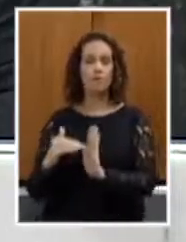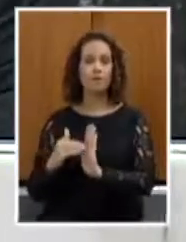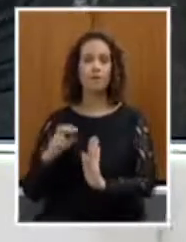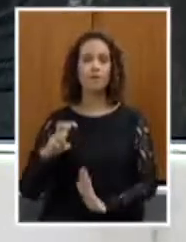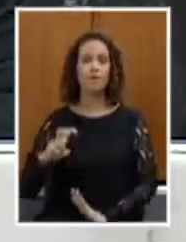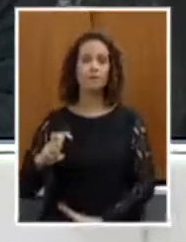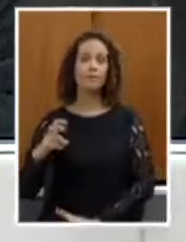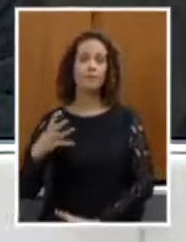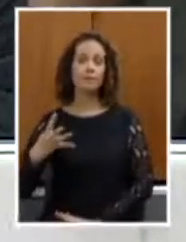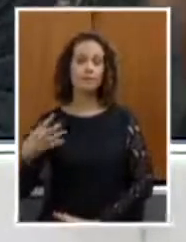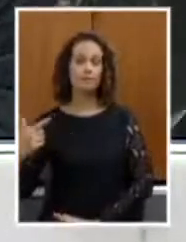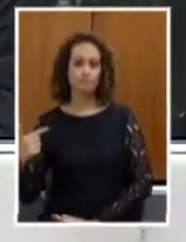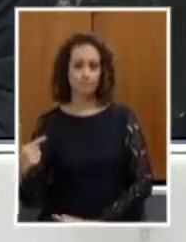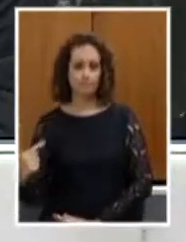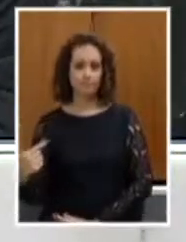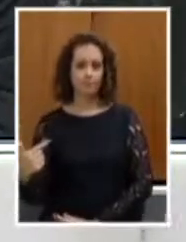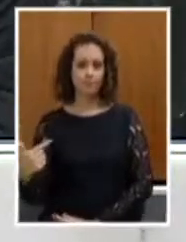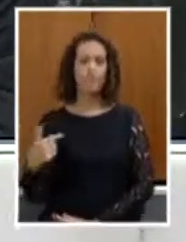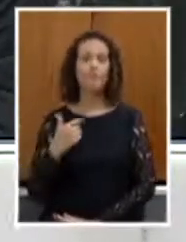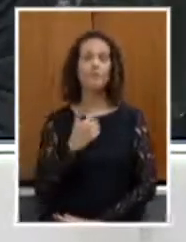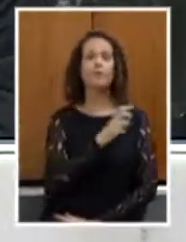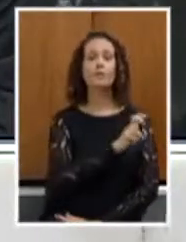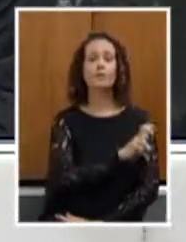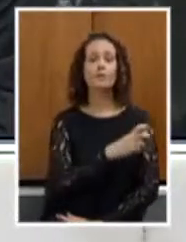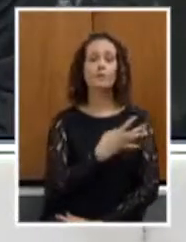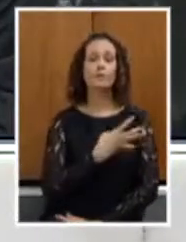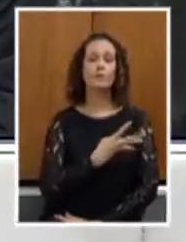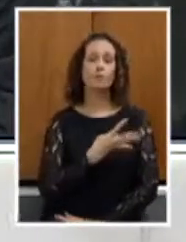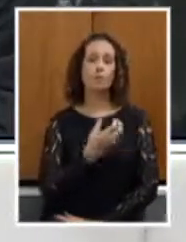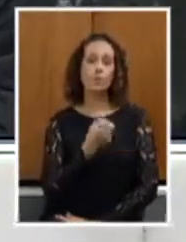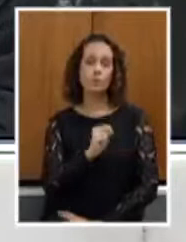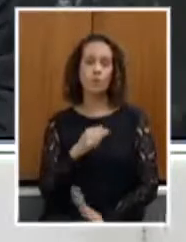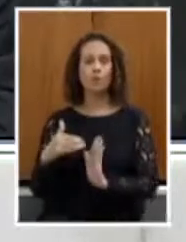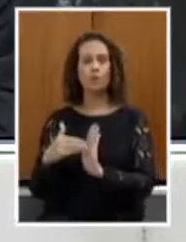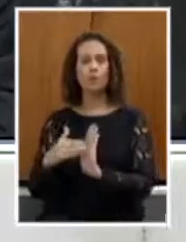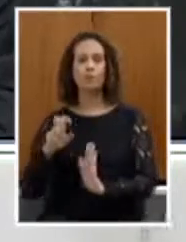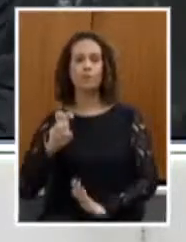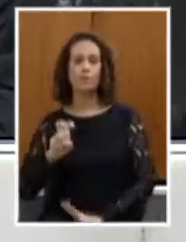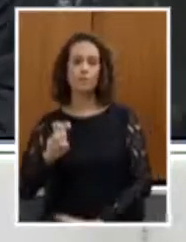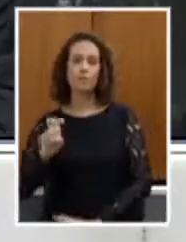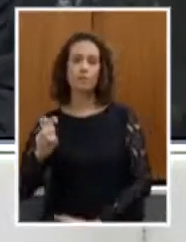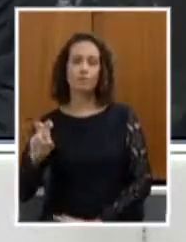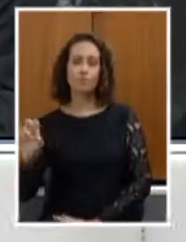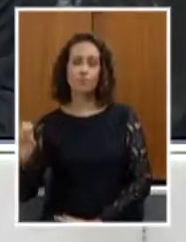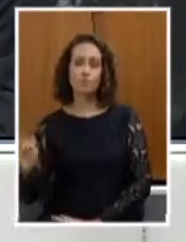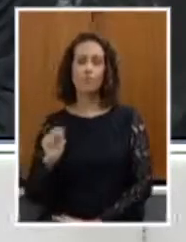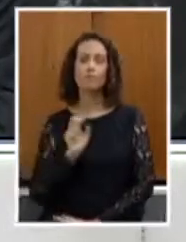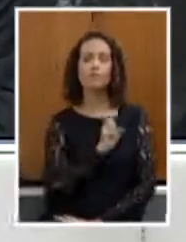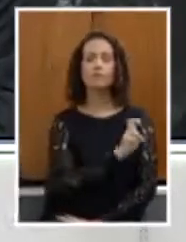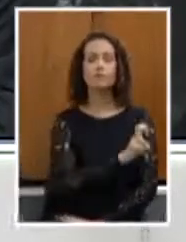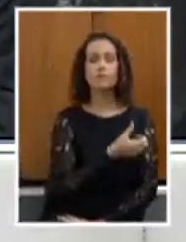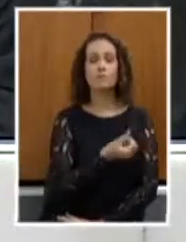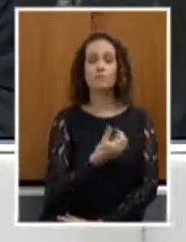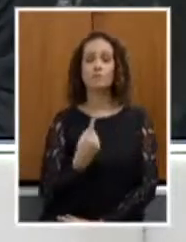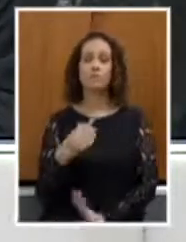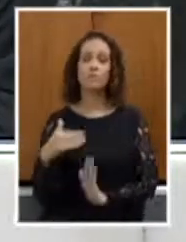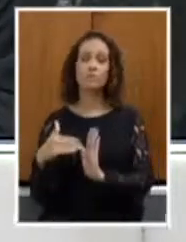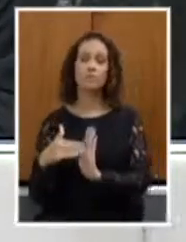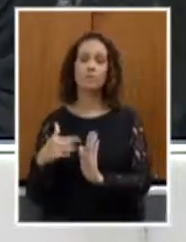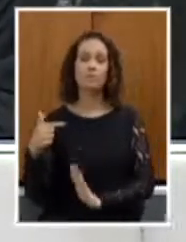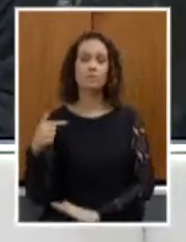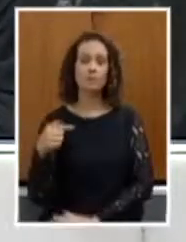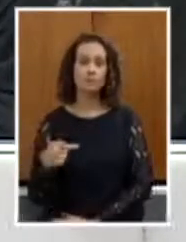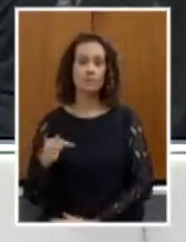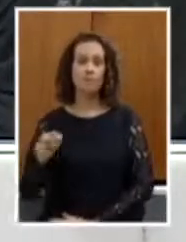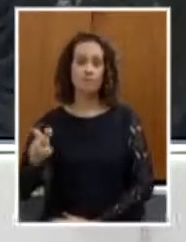a 542, 548 a 558, 561